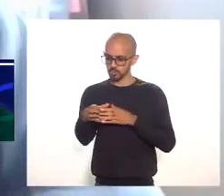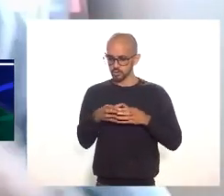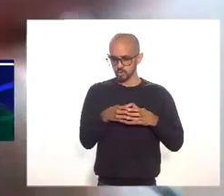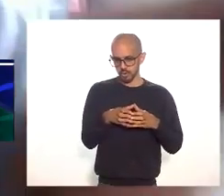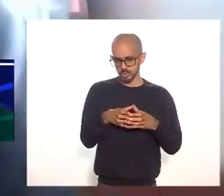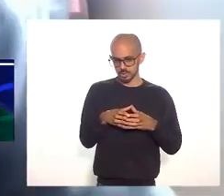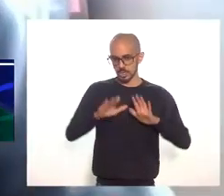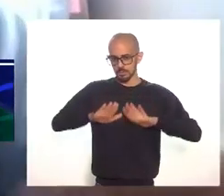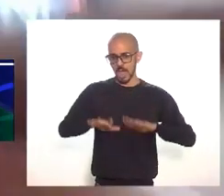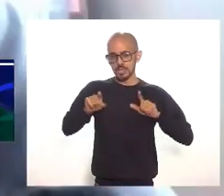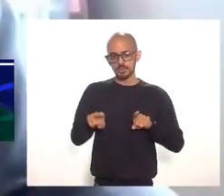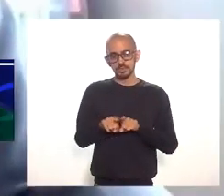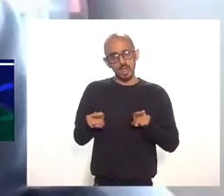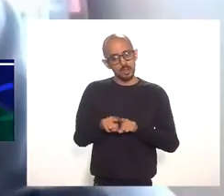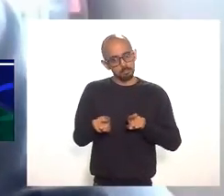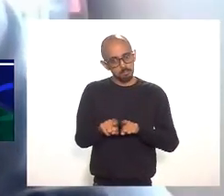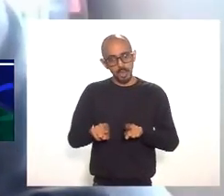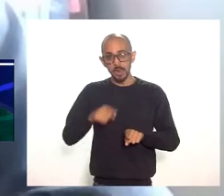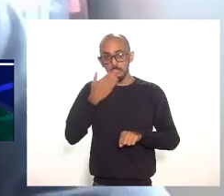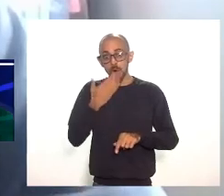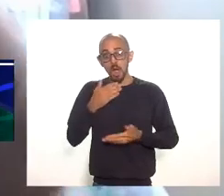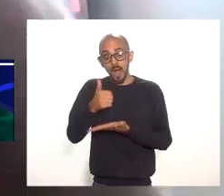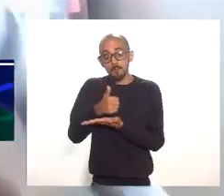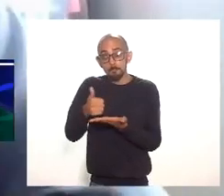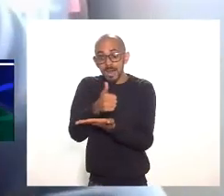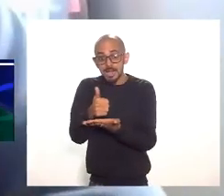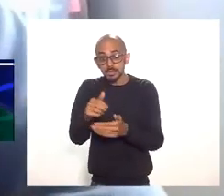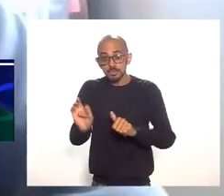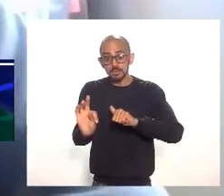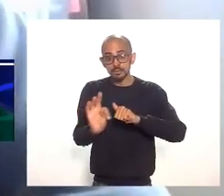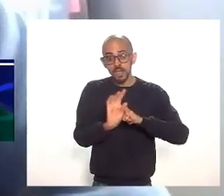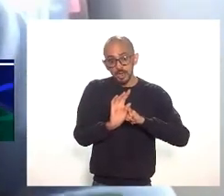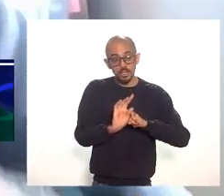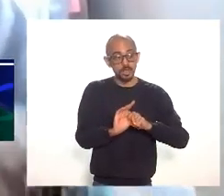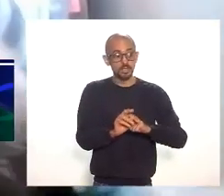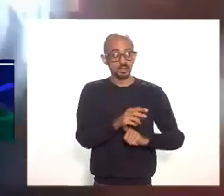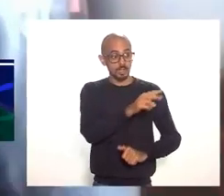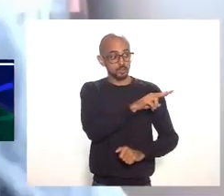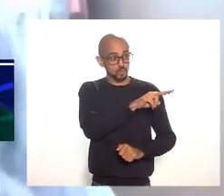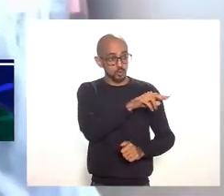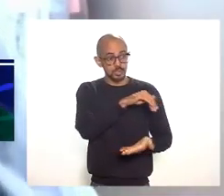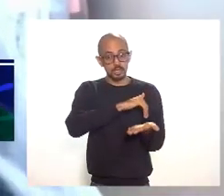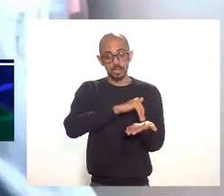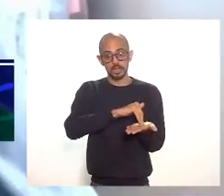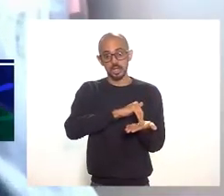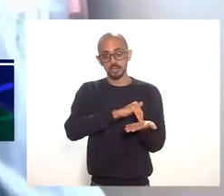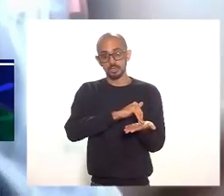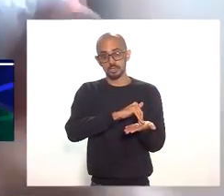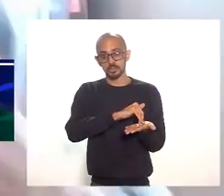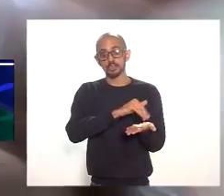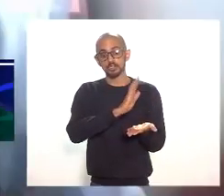plenário, mas também a fundamentação técnica das duas secretarias que foram